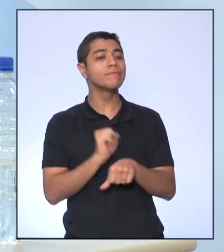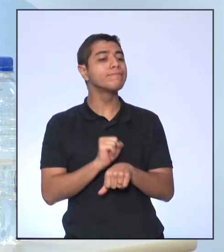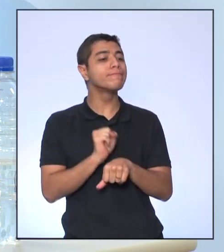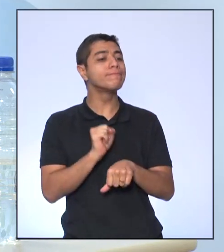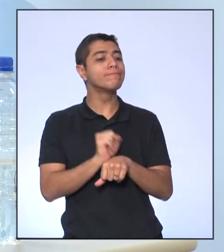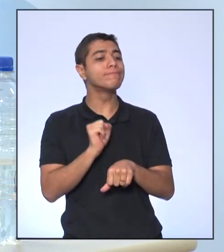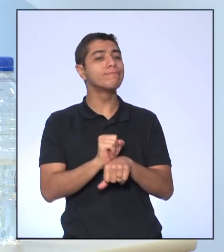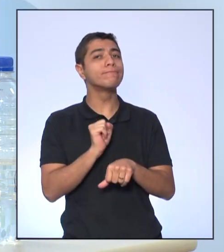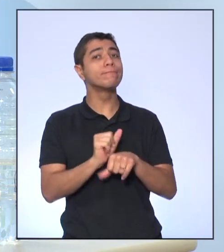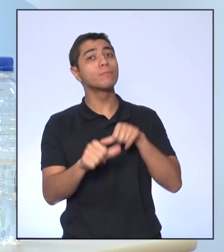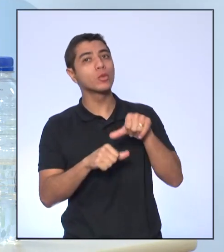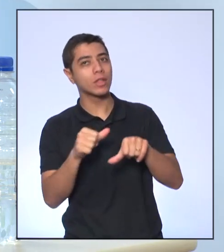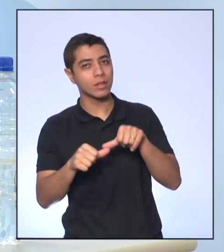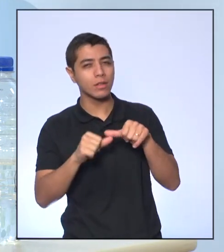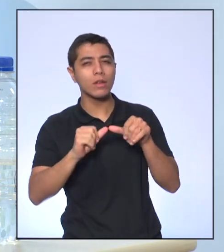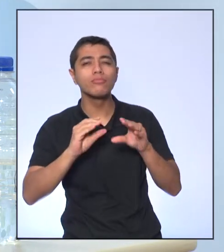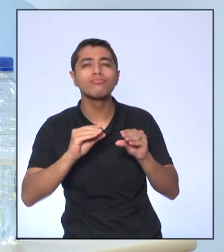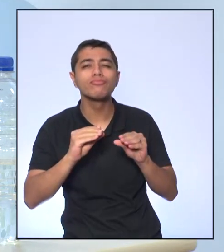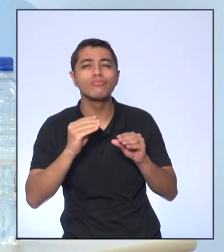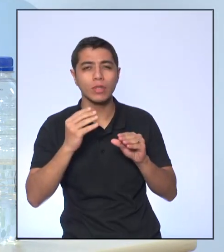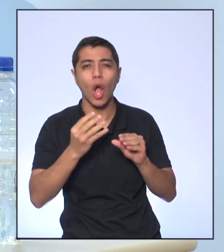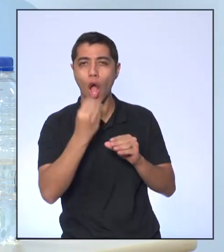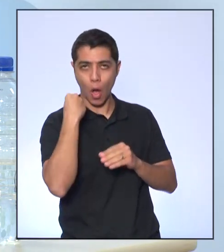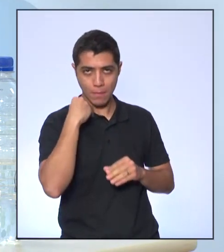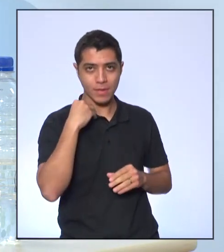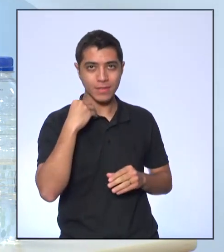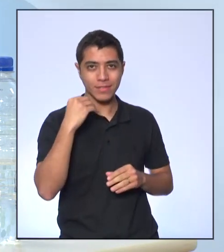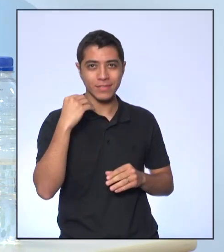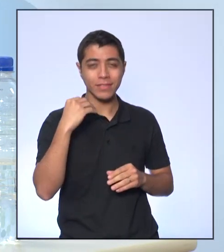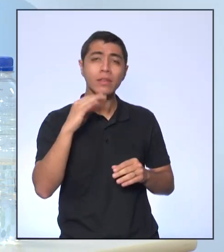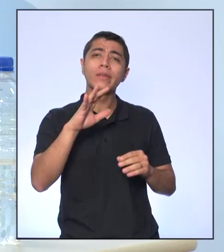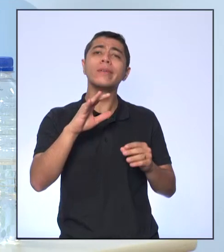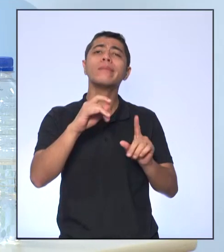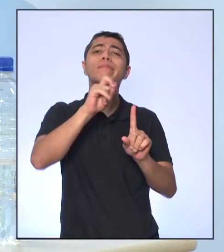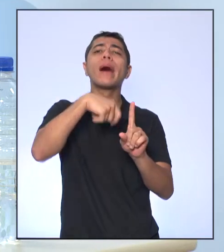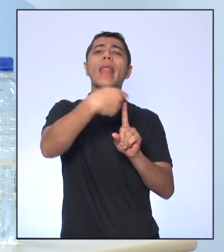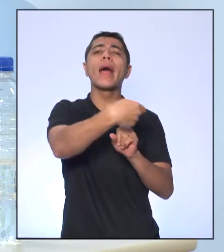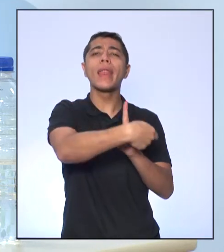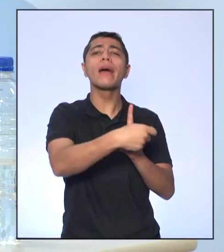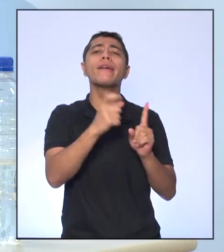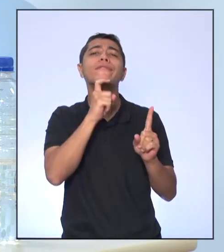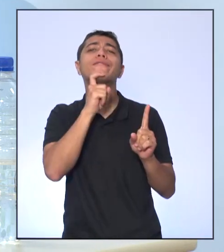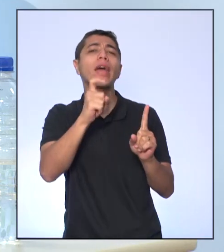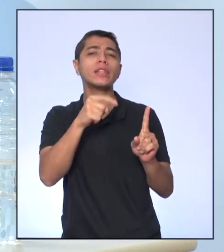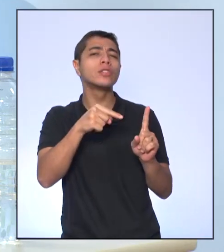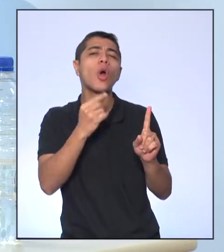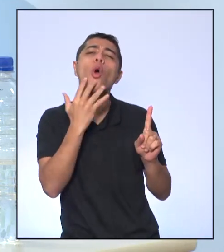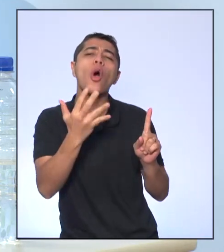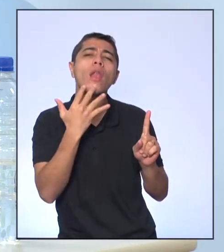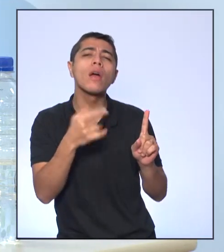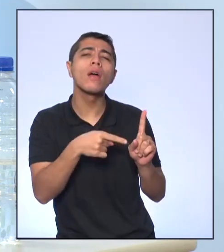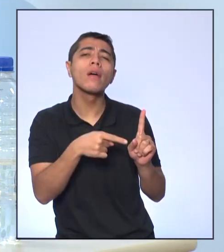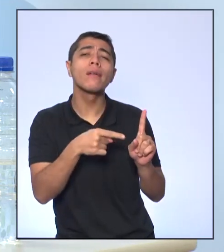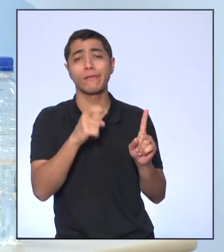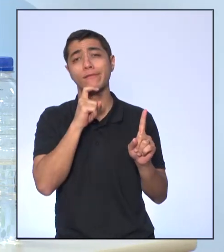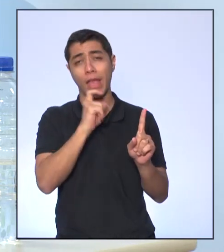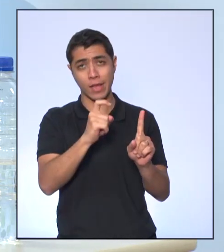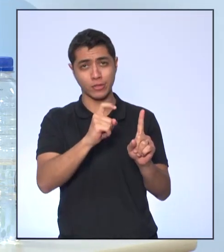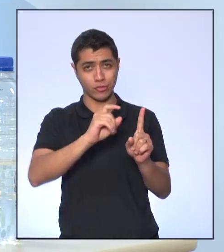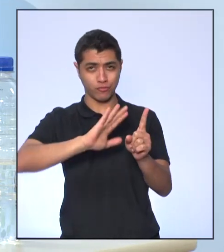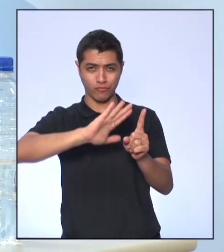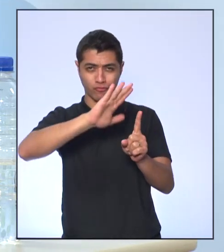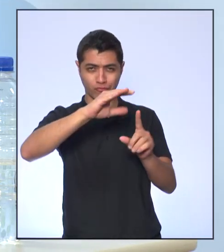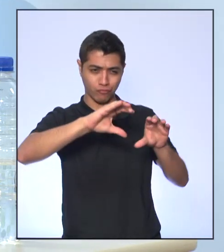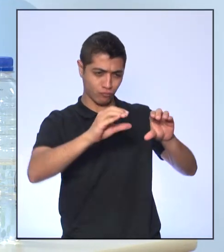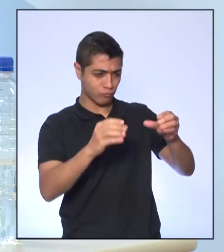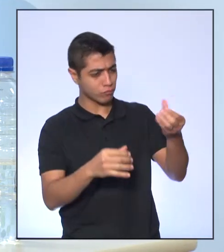tem? Ah, fala, Simone. A casca verde. Isso, ela é verde. Então, a minha banana, a cor dela é verde. Depois que ela fica madura, que cor que